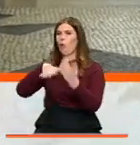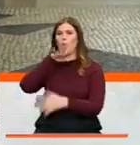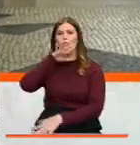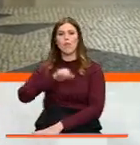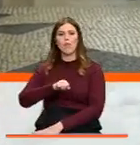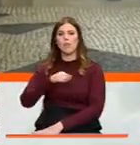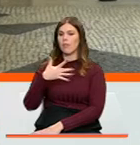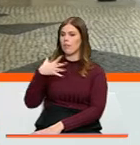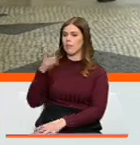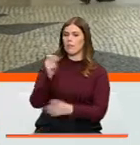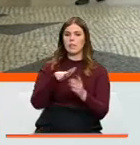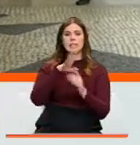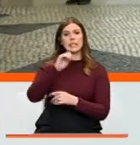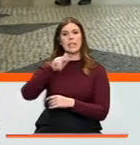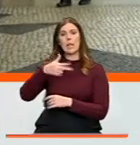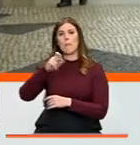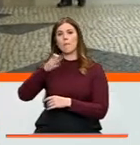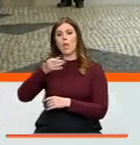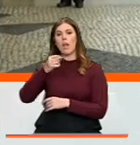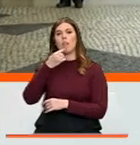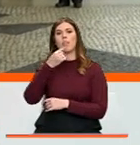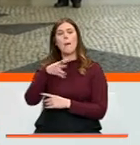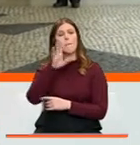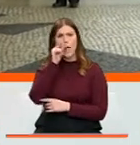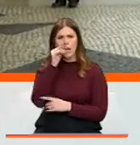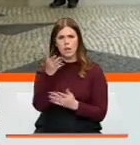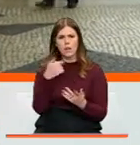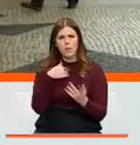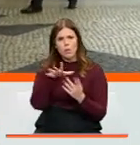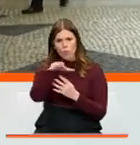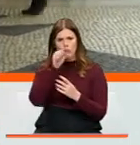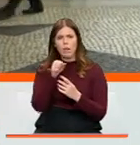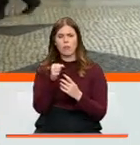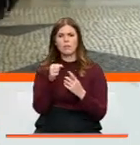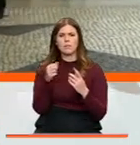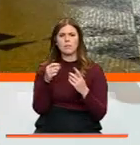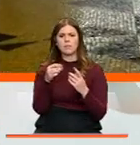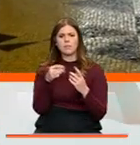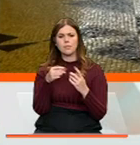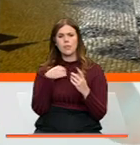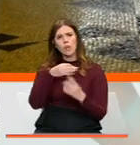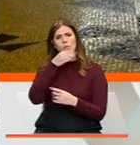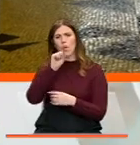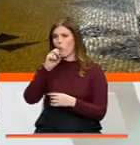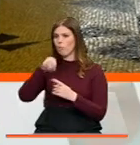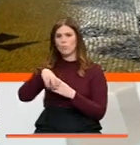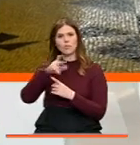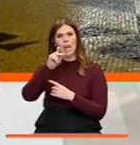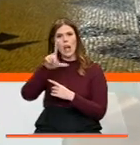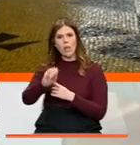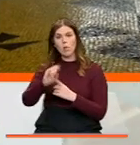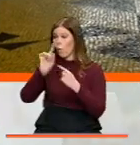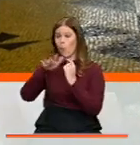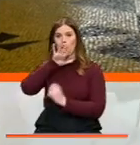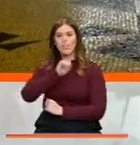ela chegou a tentar falar e disse: olha, pai, eu vou-lhe buscar. Já falei com o Gonçalo, que é